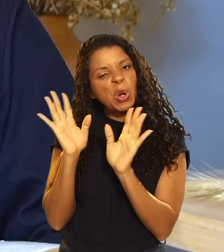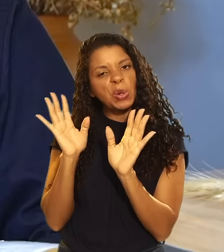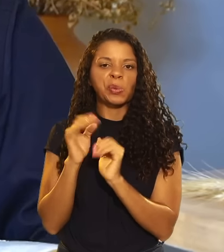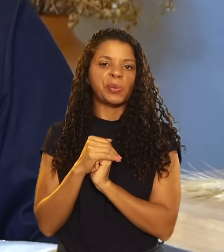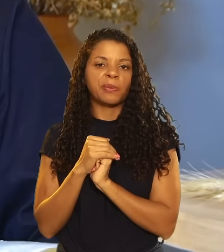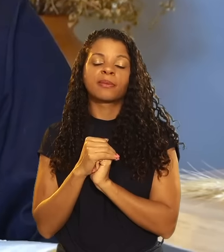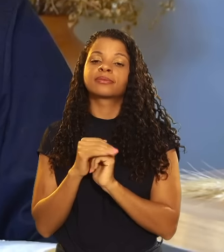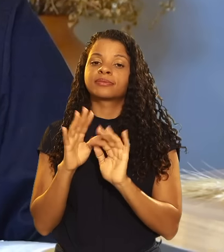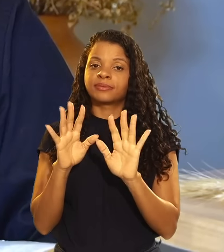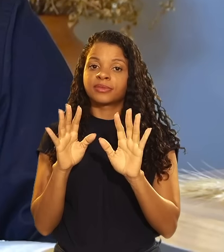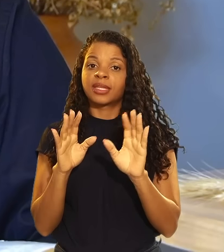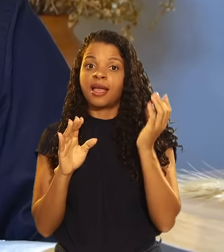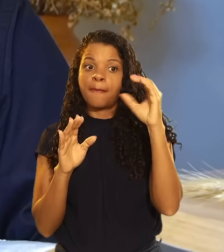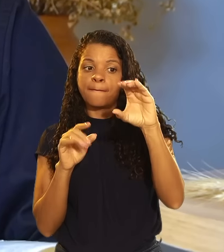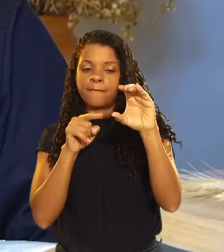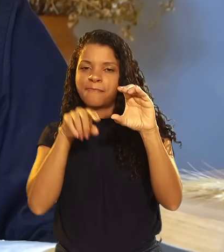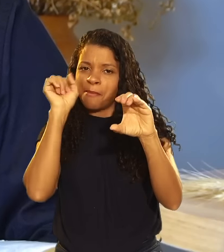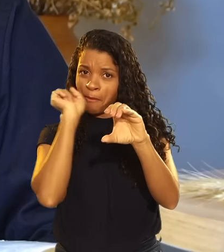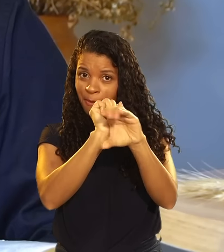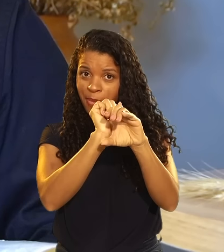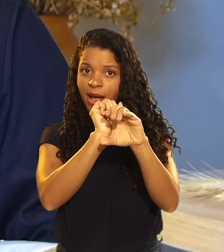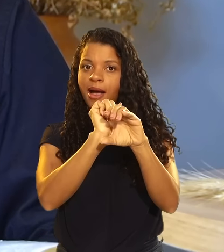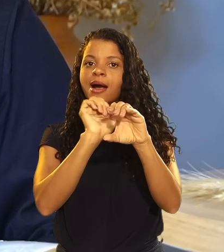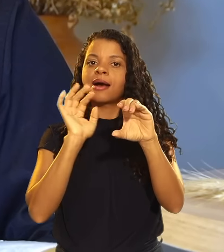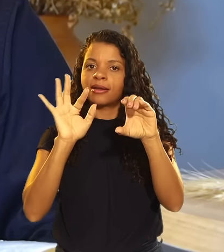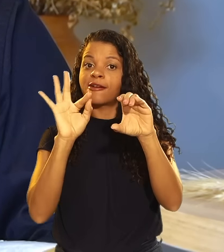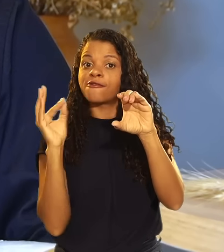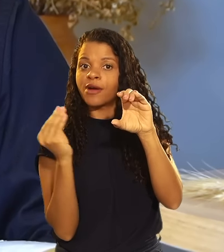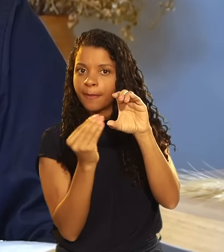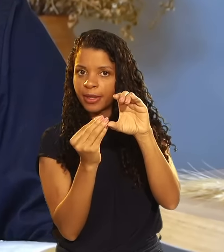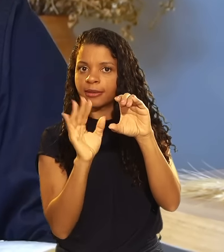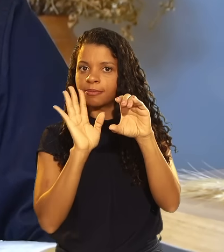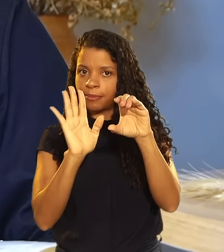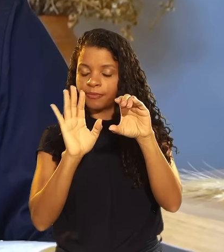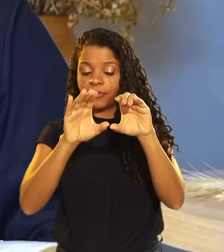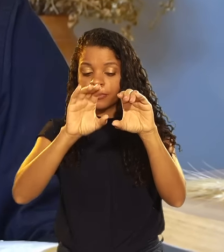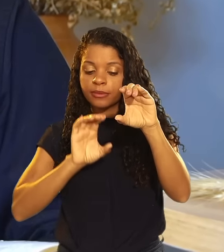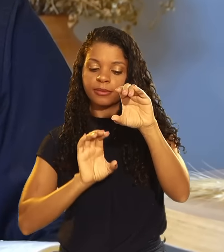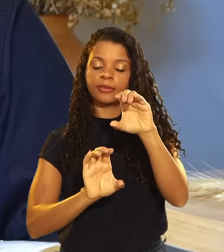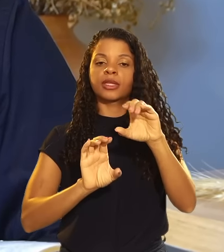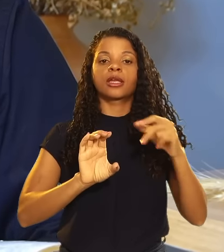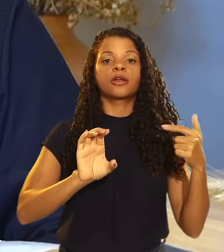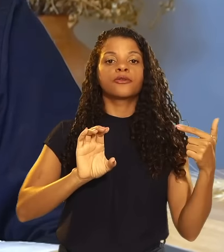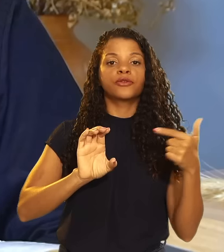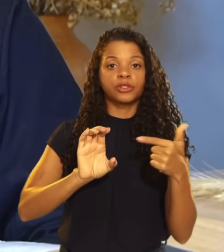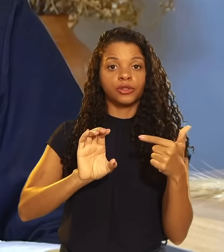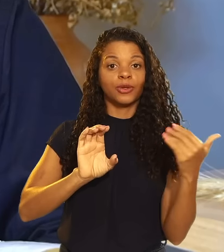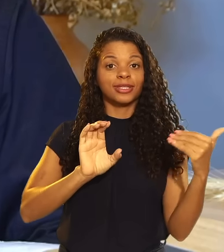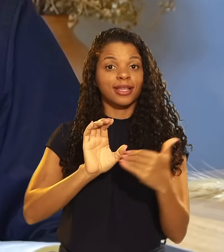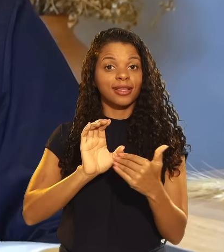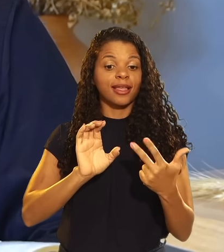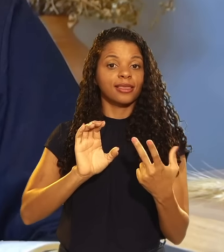ela para, né, a história dos familiares, e aí os versículos de 22 a 30 já vão falar dos